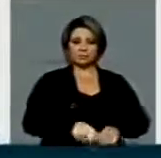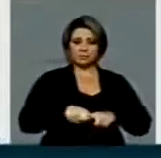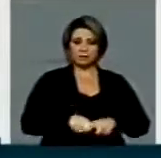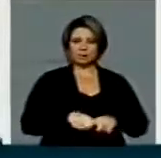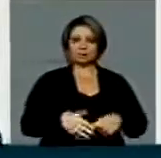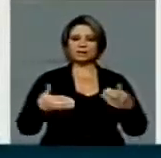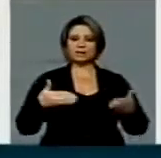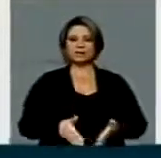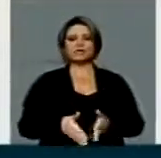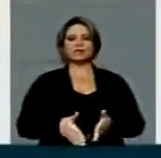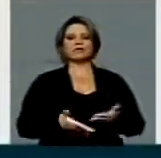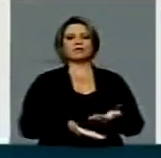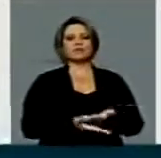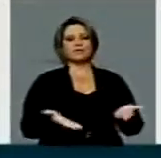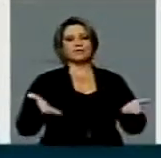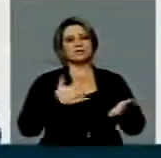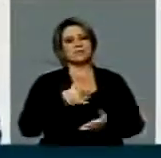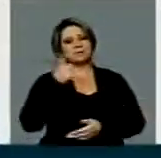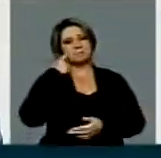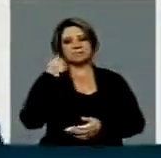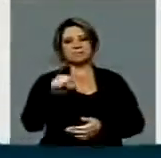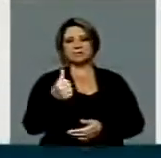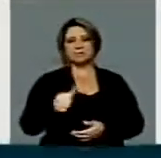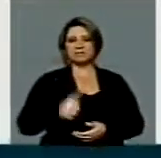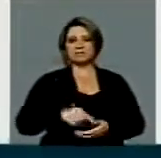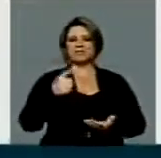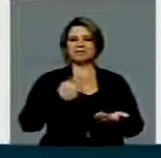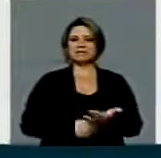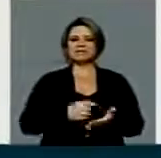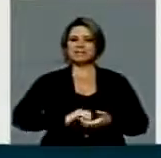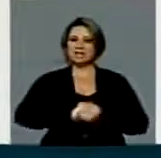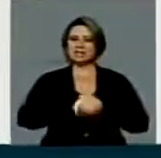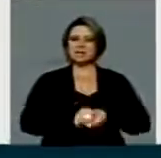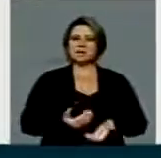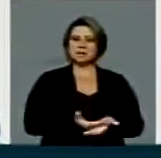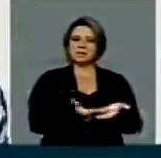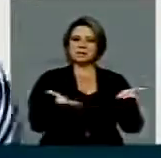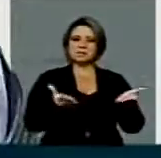eu registro nos anais desta casa a minha avaliação, cumprimentando a presidência da NPG.